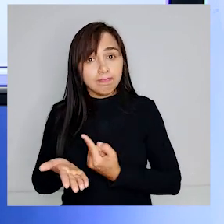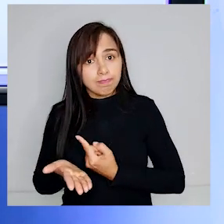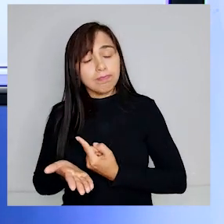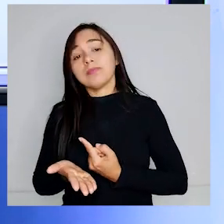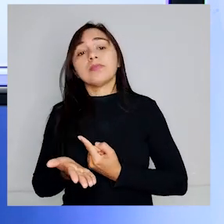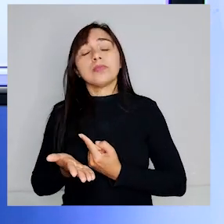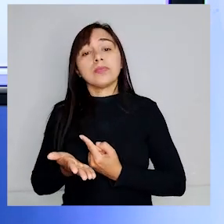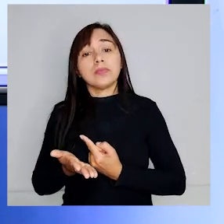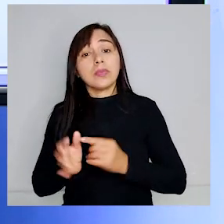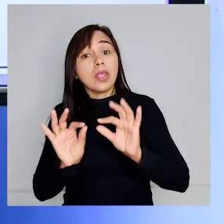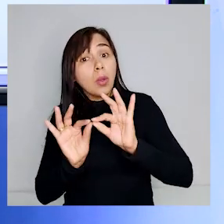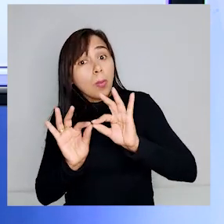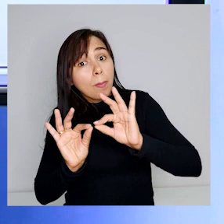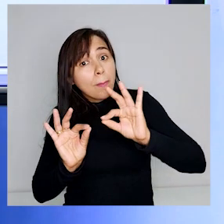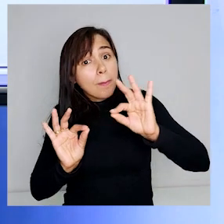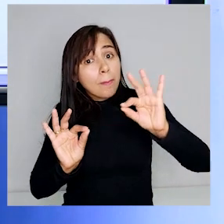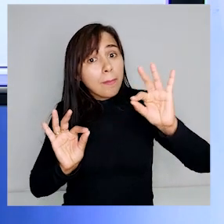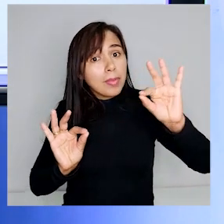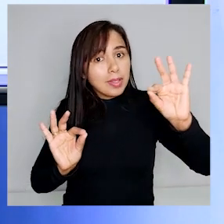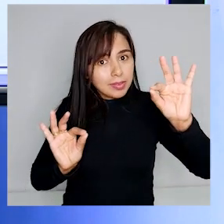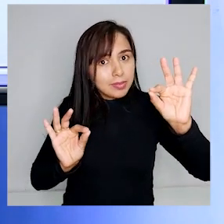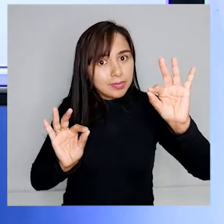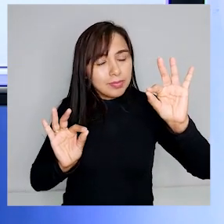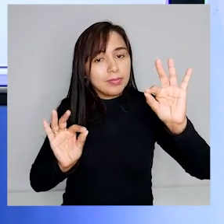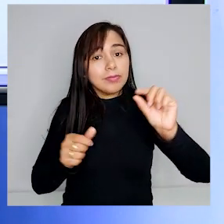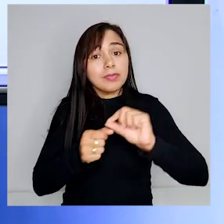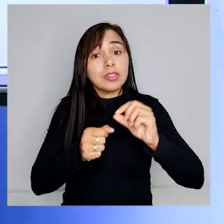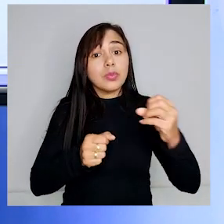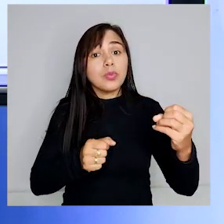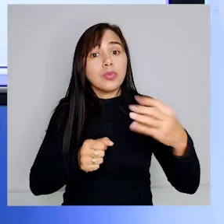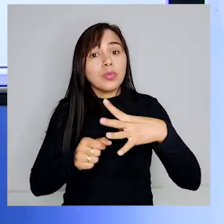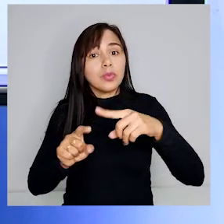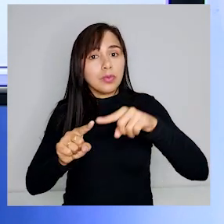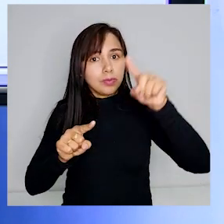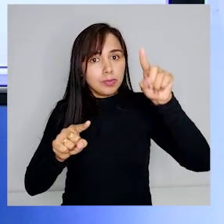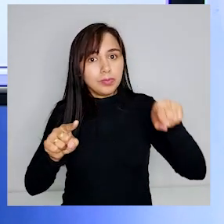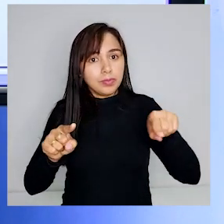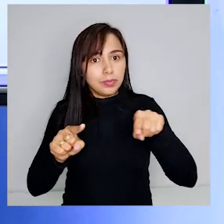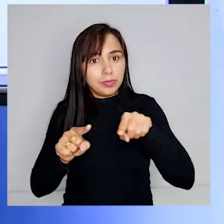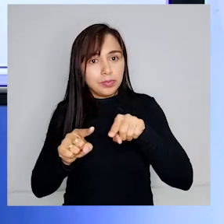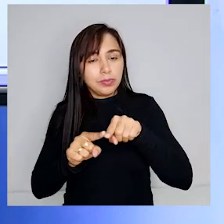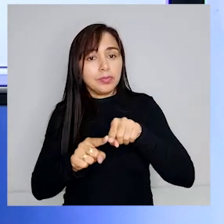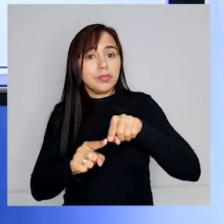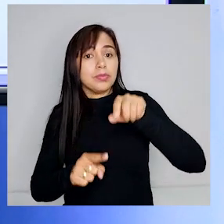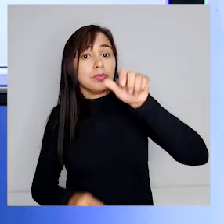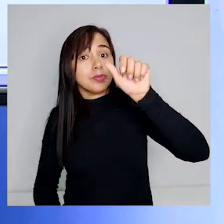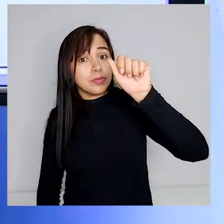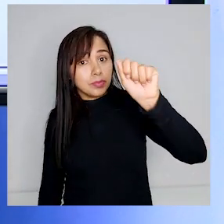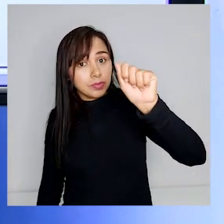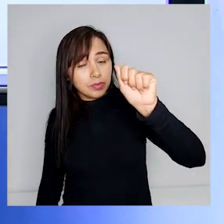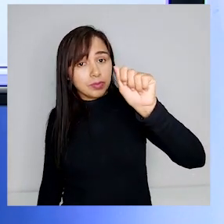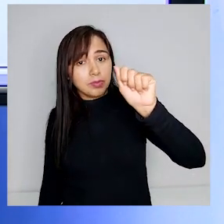reta criando um outro triângulo. Agora a gente tem aqui um triângulo maior, AFIS.